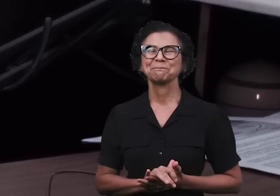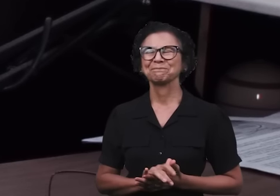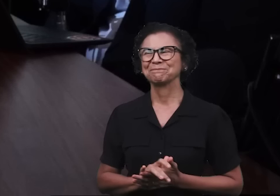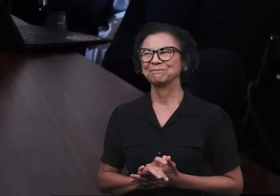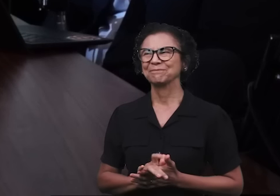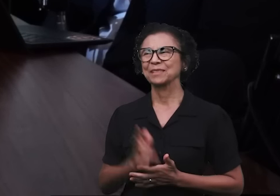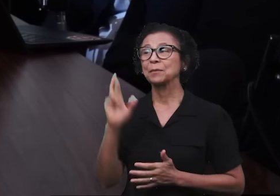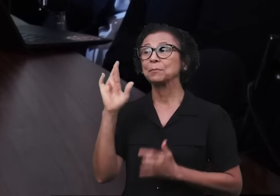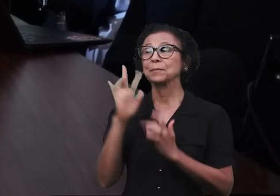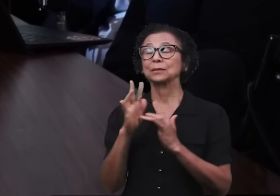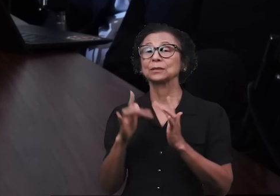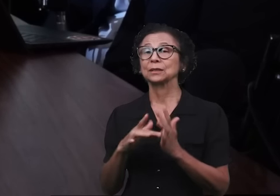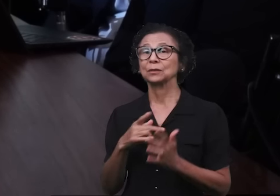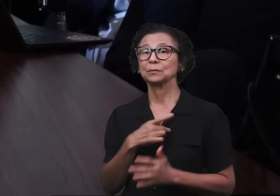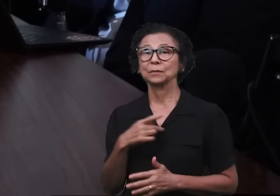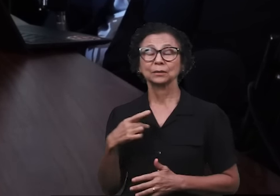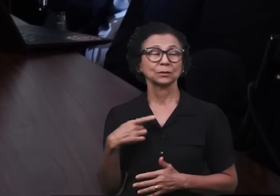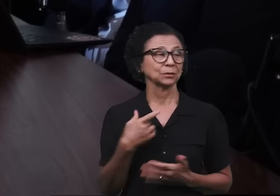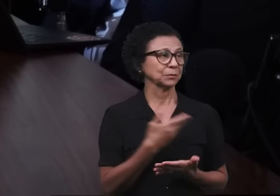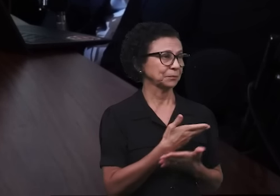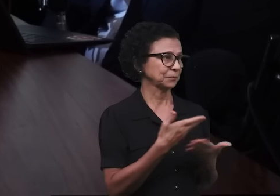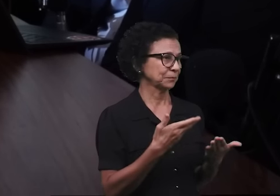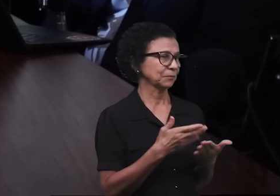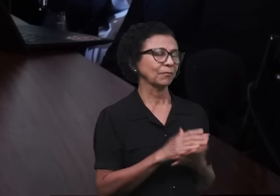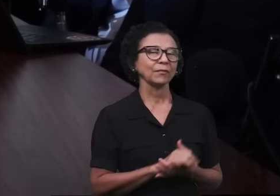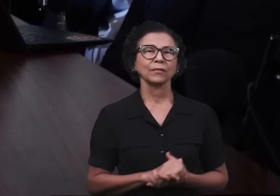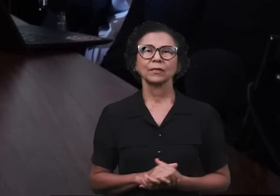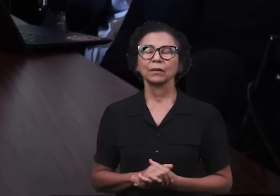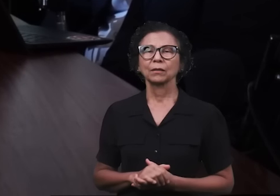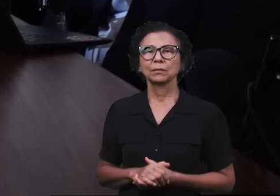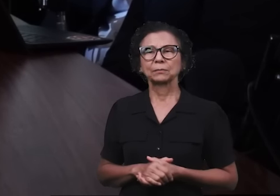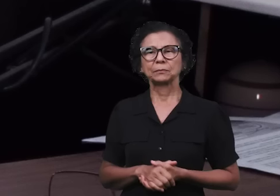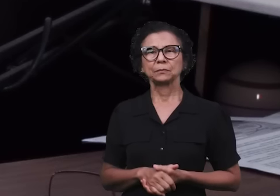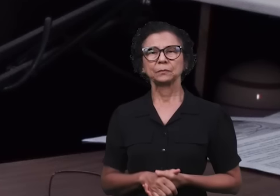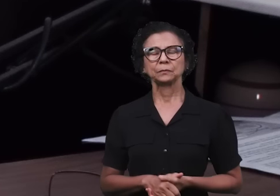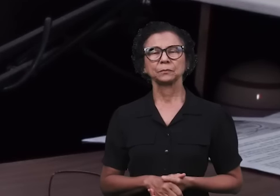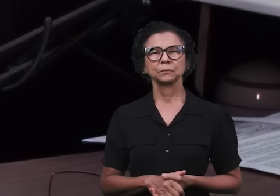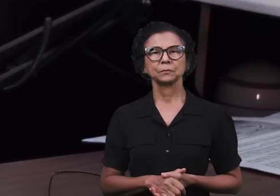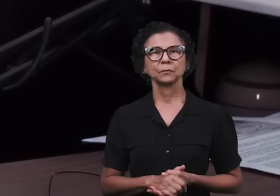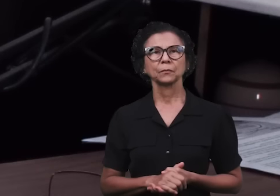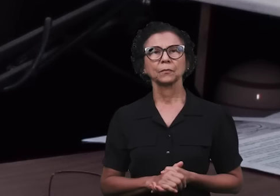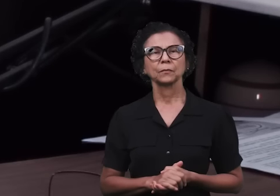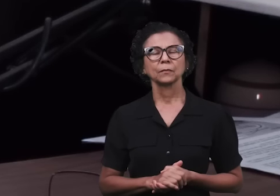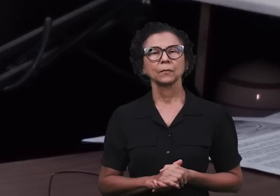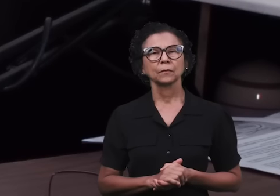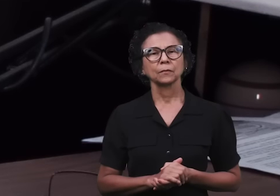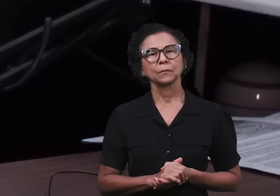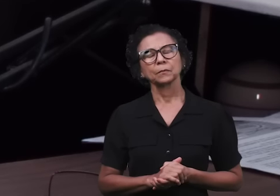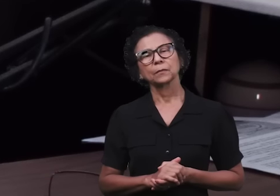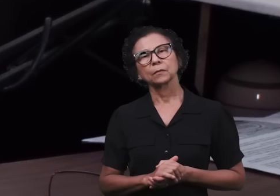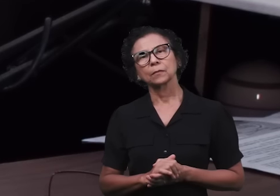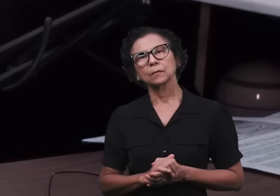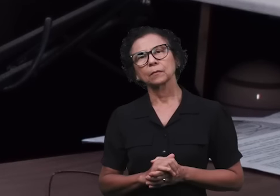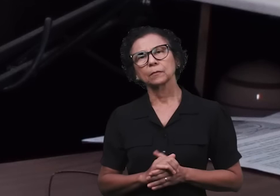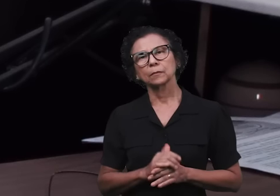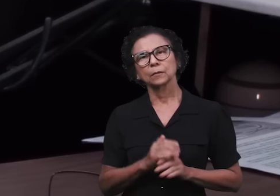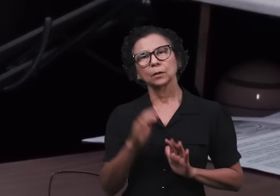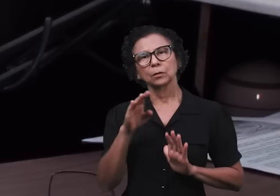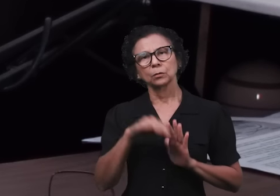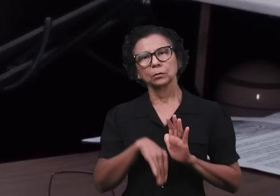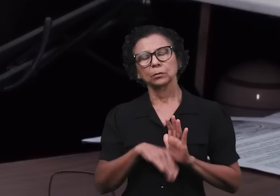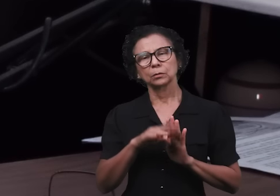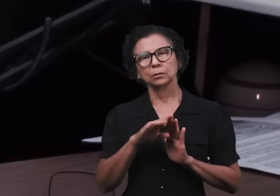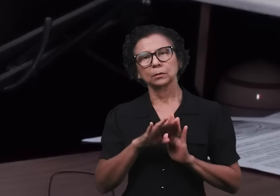pastor Mauro. A paz do Senhor. Pastor Carlos Augusto. Paz do Senhor, irmãos. E o texto que nós vamos usar dentro